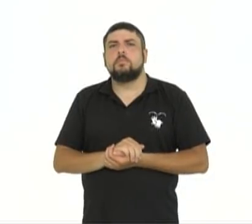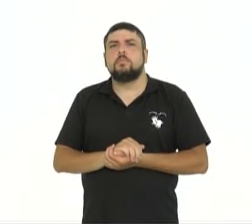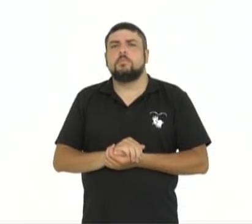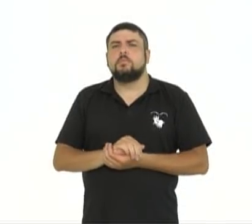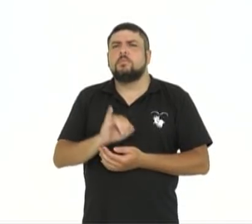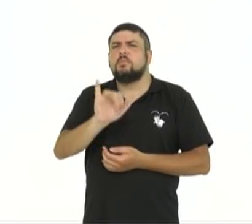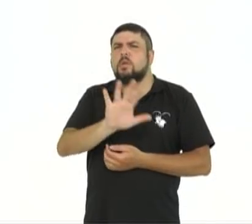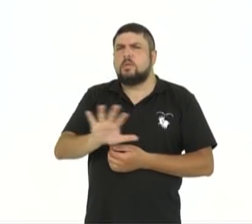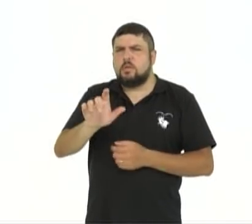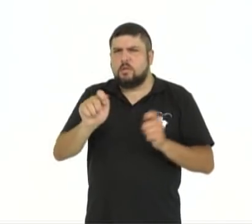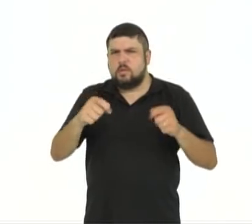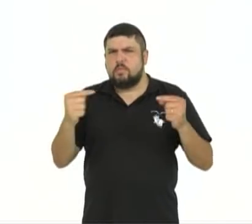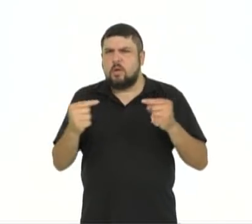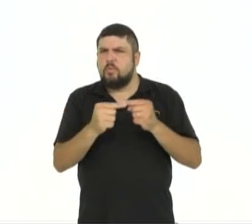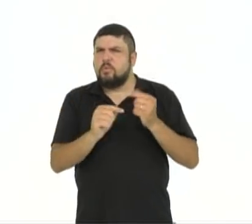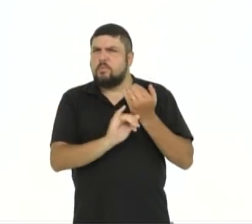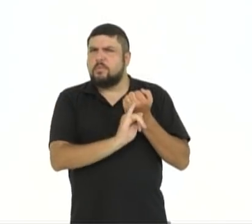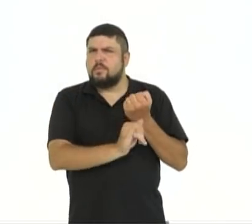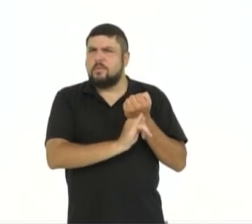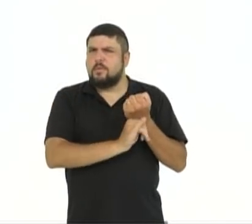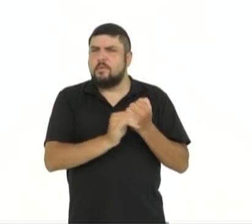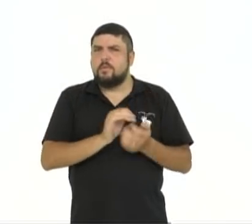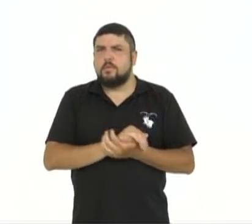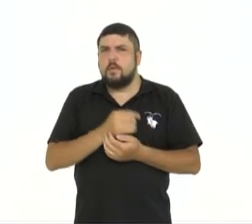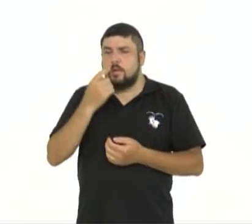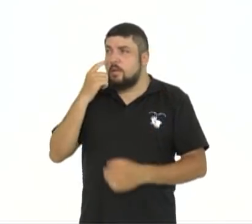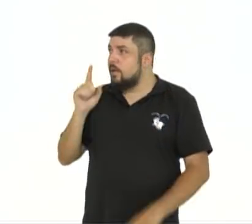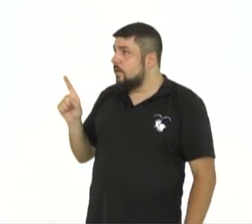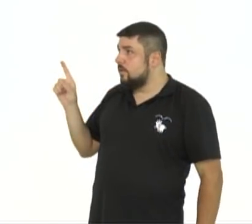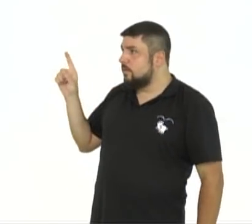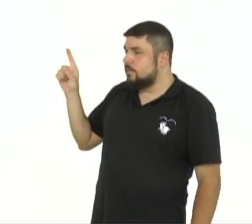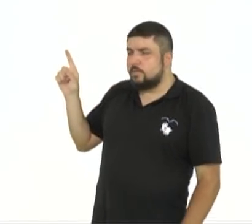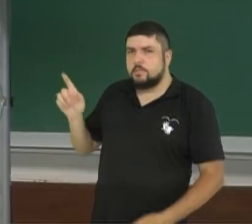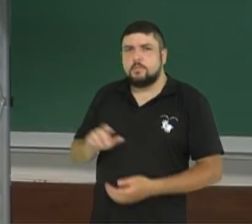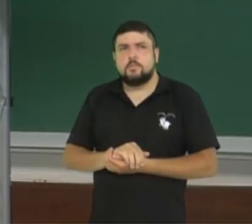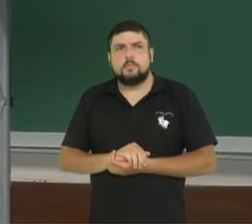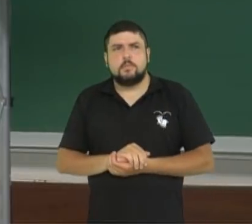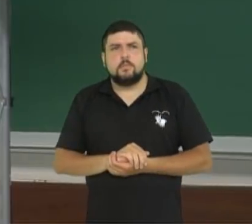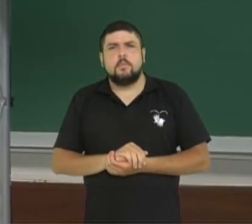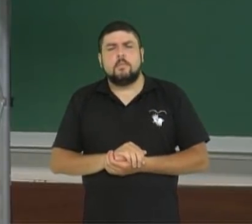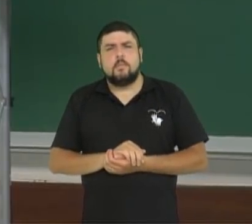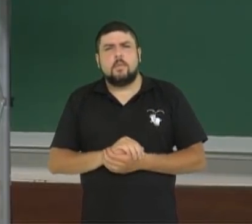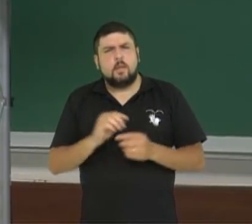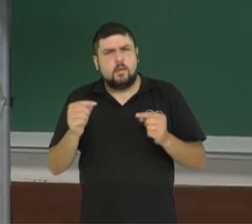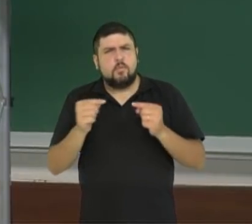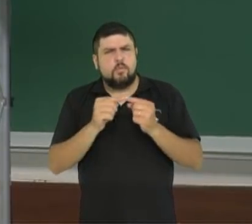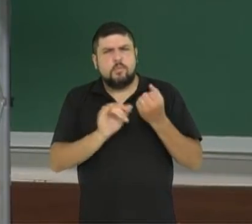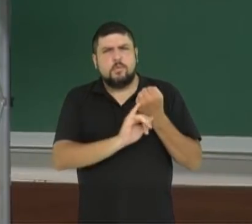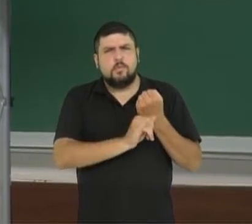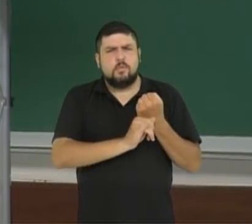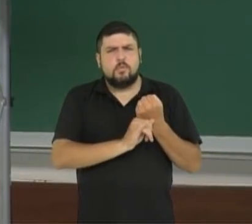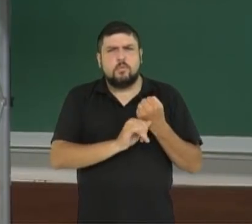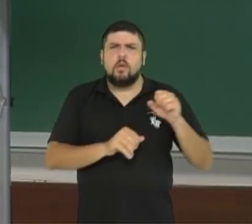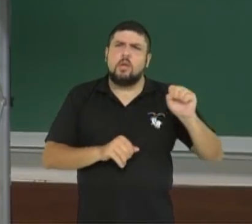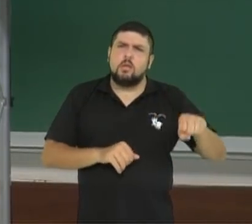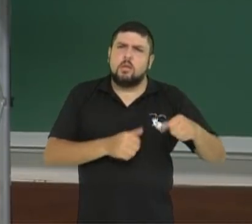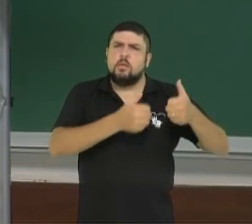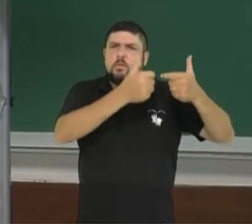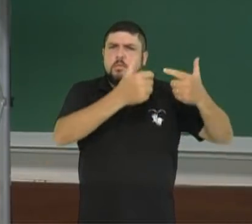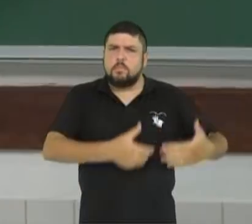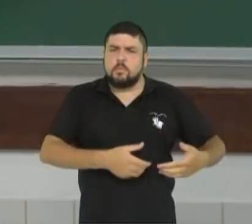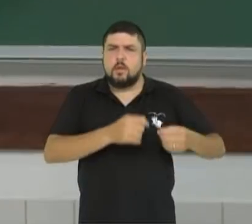de uma crônica? O que vocês acham, né? Vocês vão analisar essas imagens e vão responder por quê. Se vocês consideram que sim,